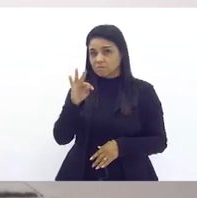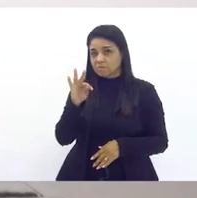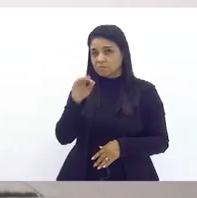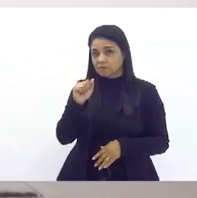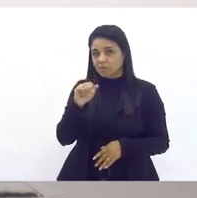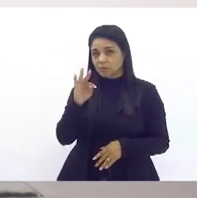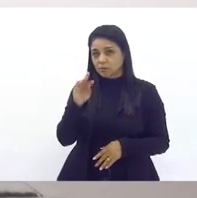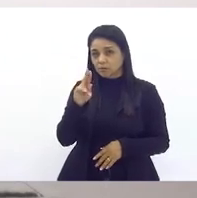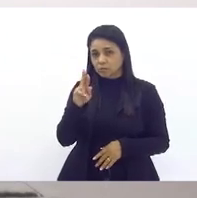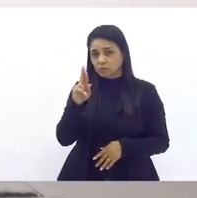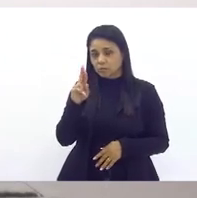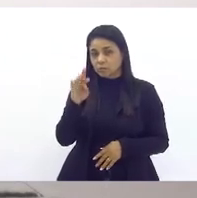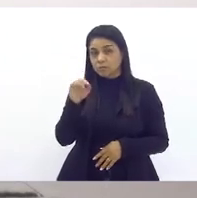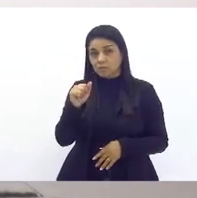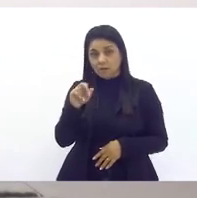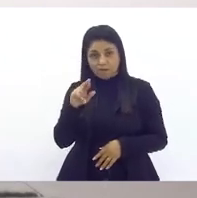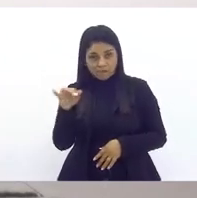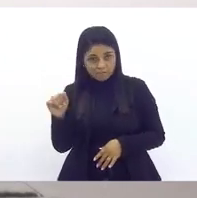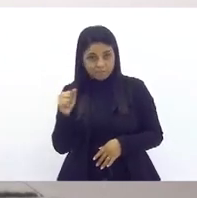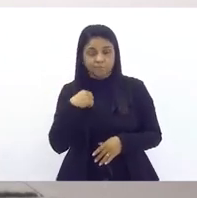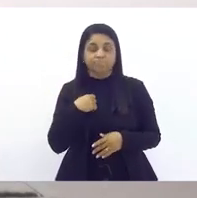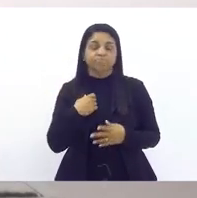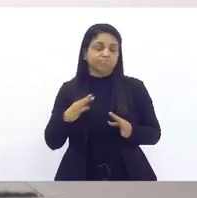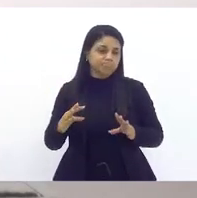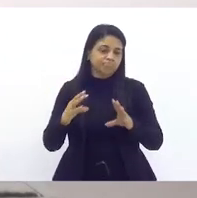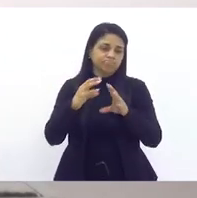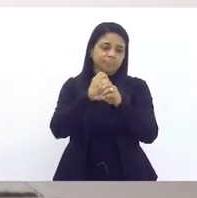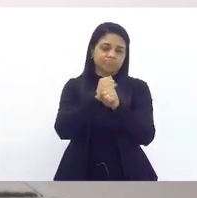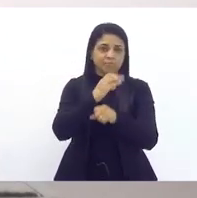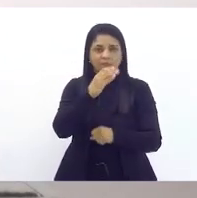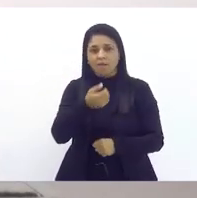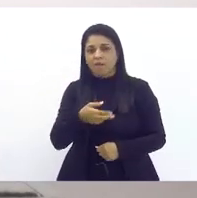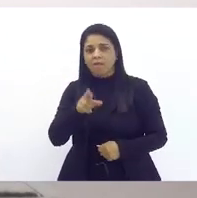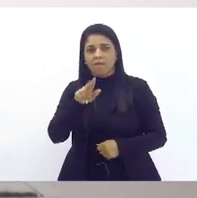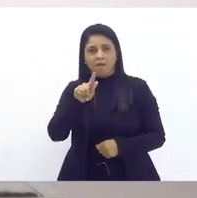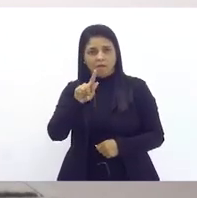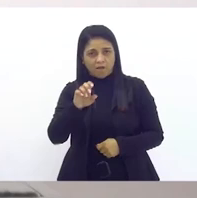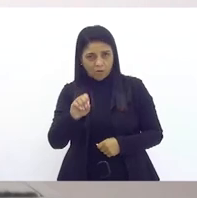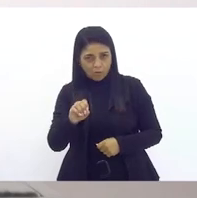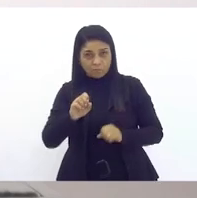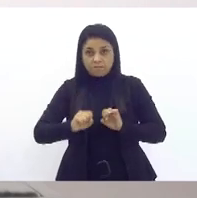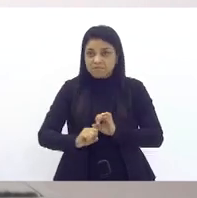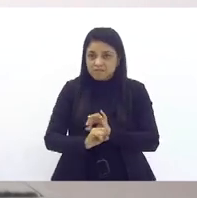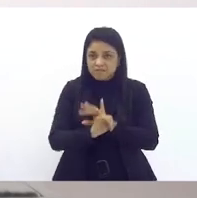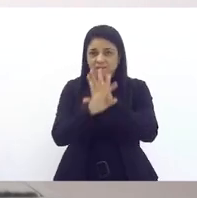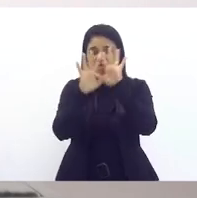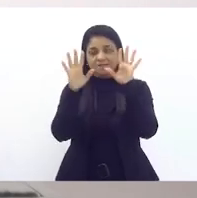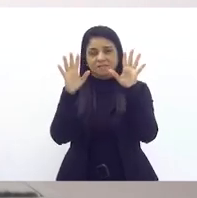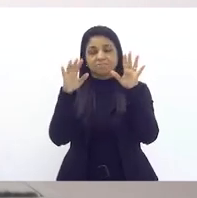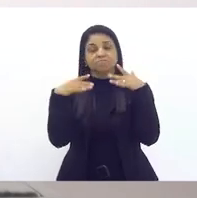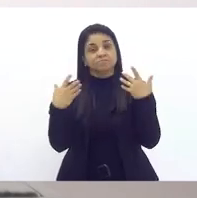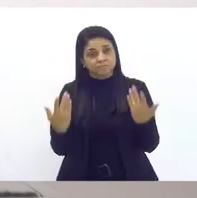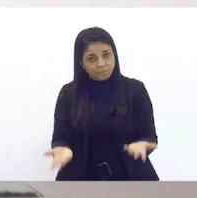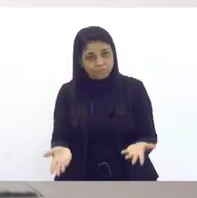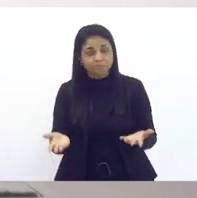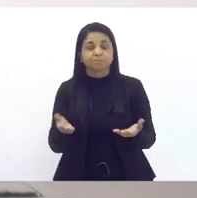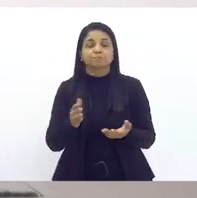no somatório de todos os cargos. É só para esclarecer. Além do mais,